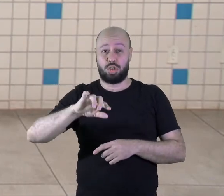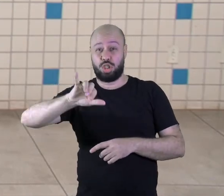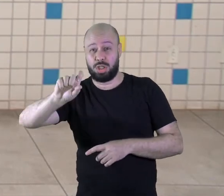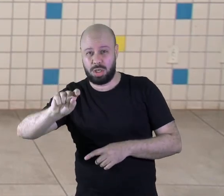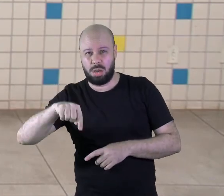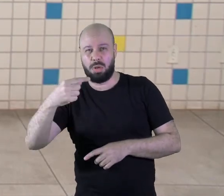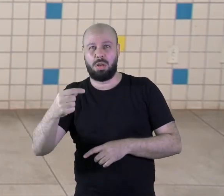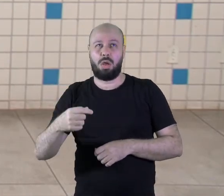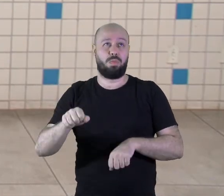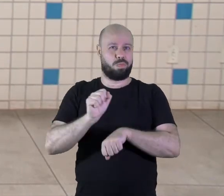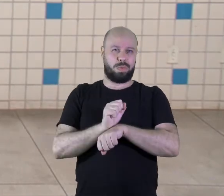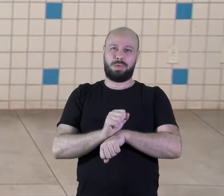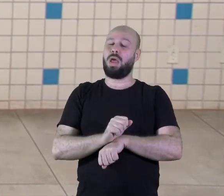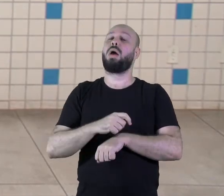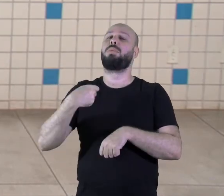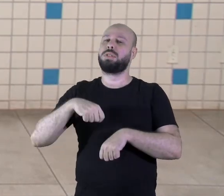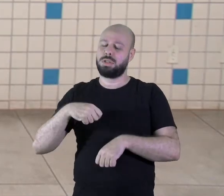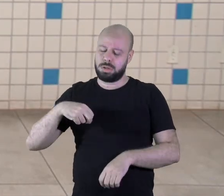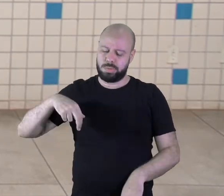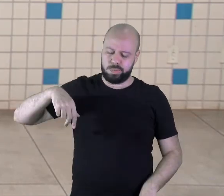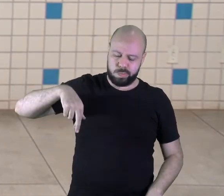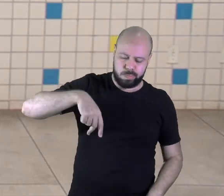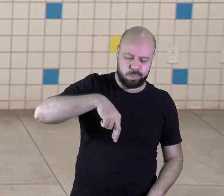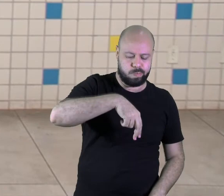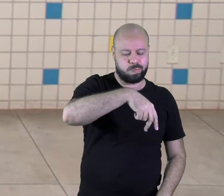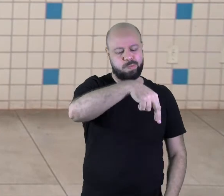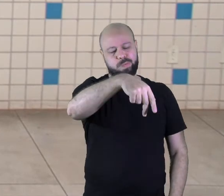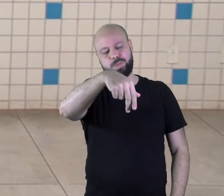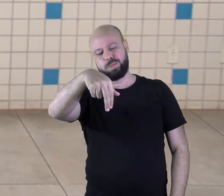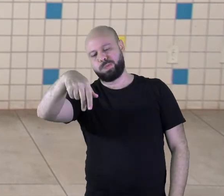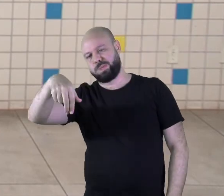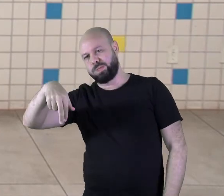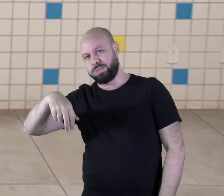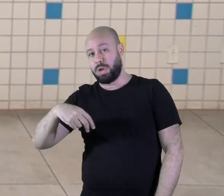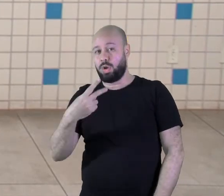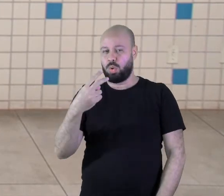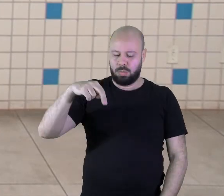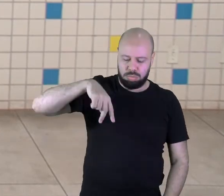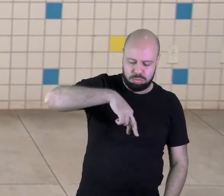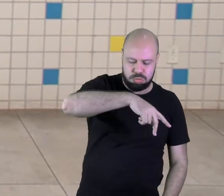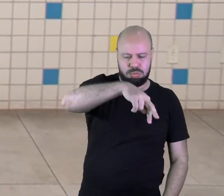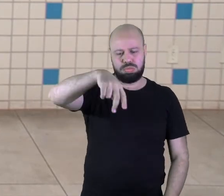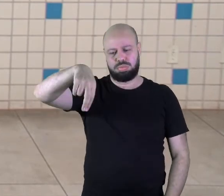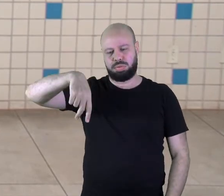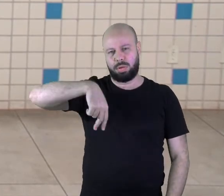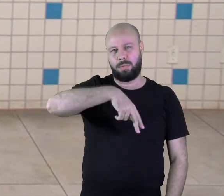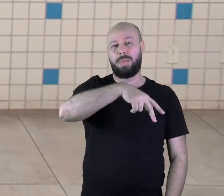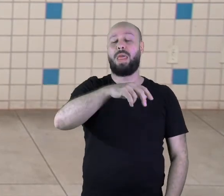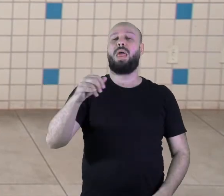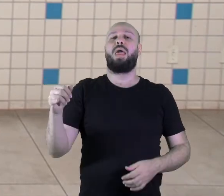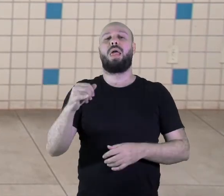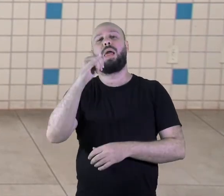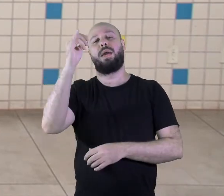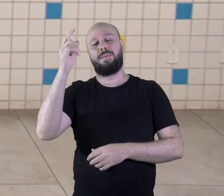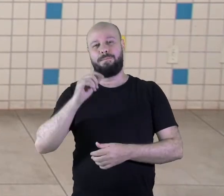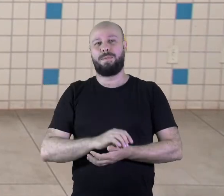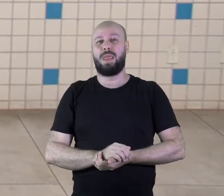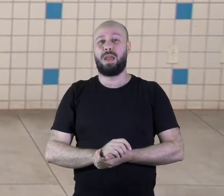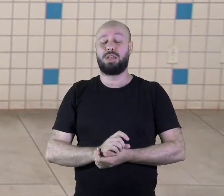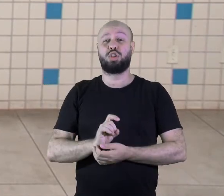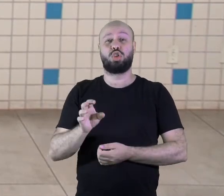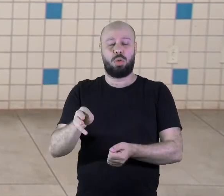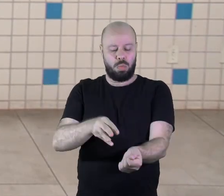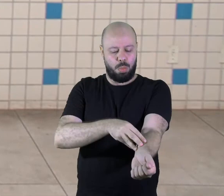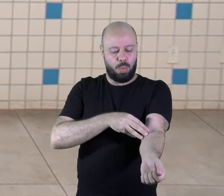então eu tenho que começar com os poucos. Primeiro dar uma volta caminhando, 2 voltas caminhando, 3 voltas. Porque isso é importantíssimo, não só para a